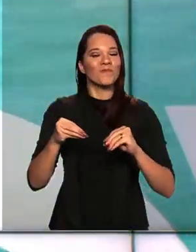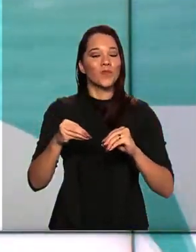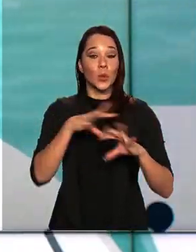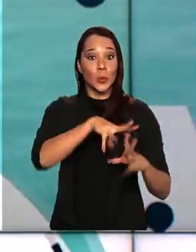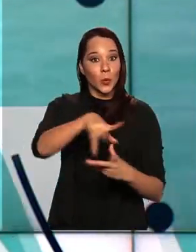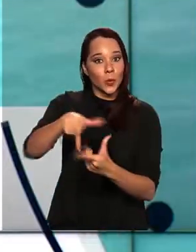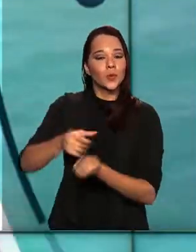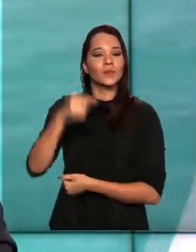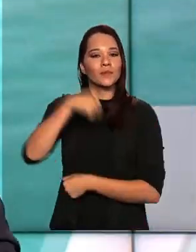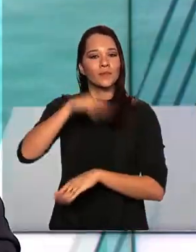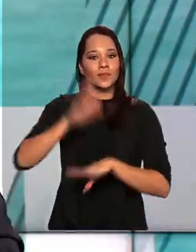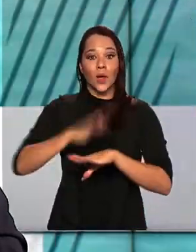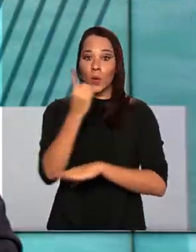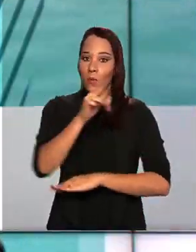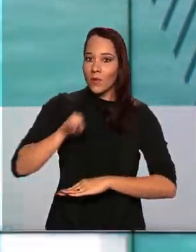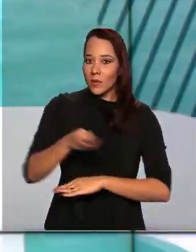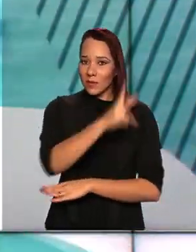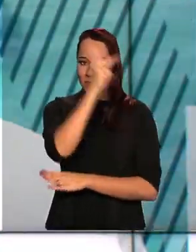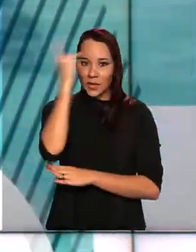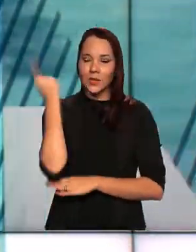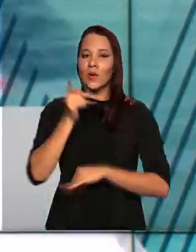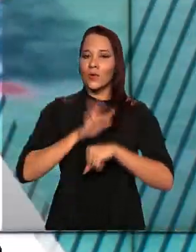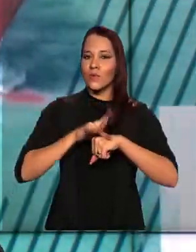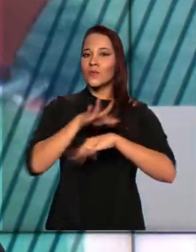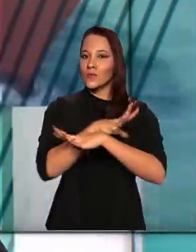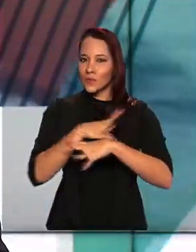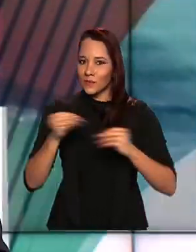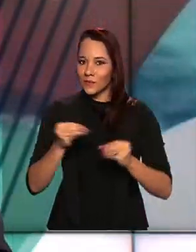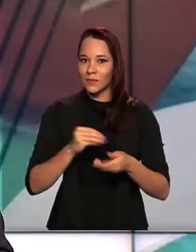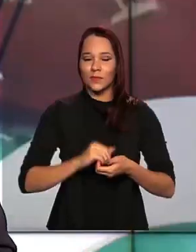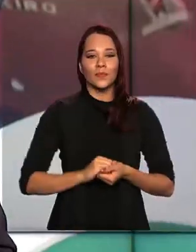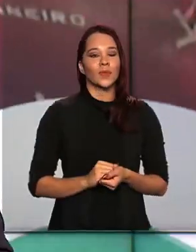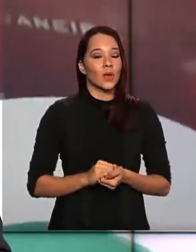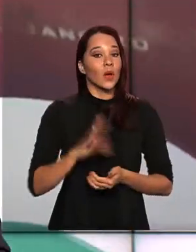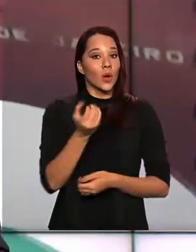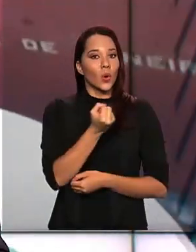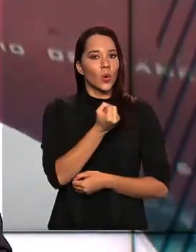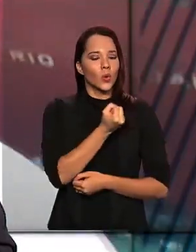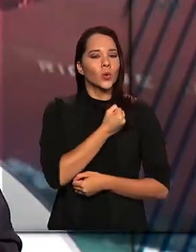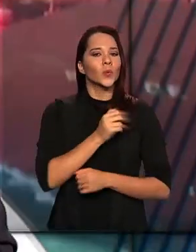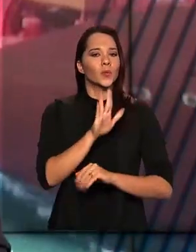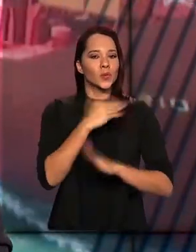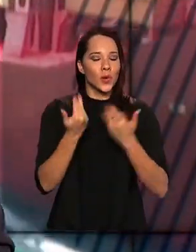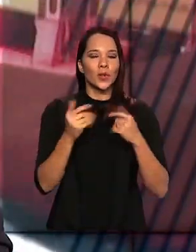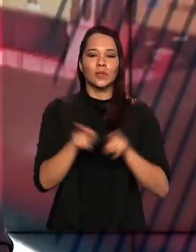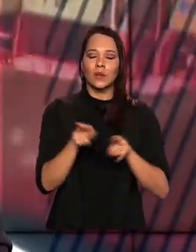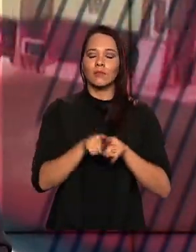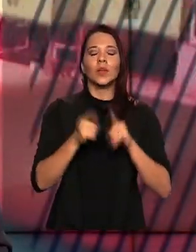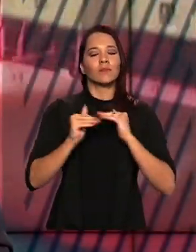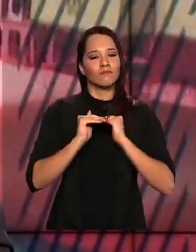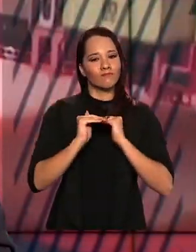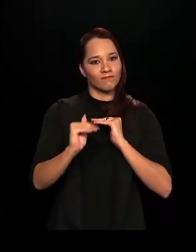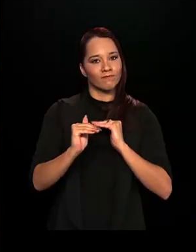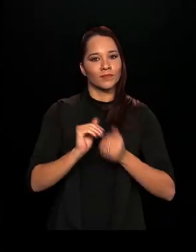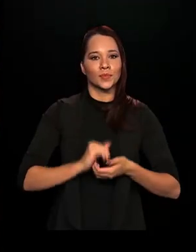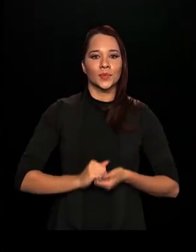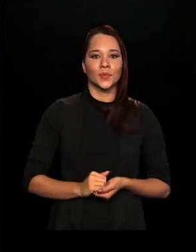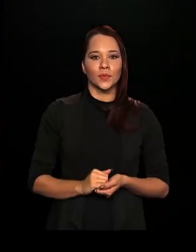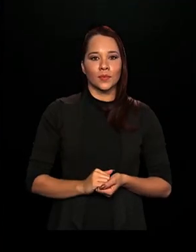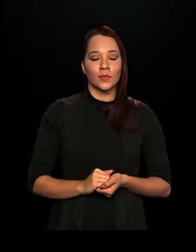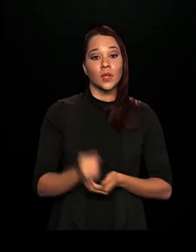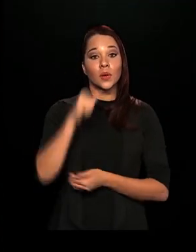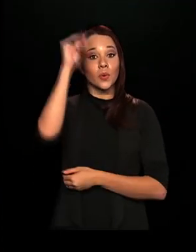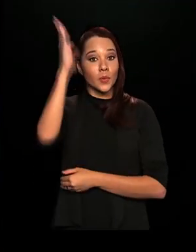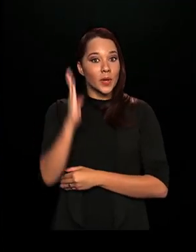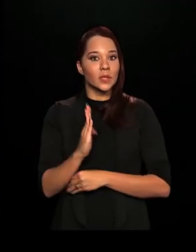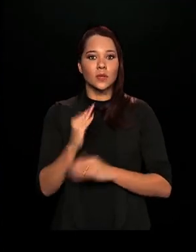Por aqui, são mais de um milhão de pessoas curadas da doença. O número de óbitos também se estabilizou. O